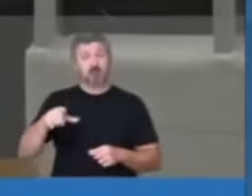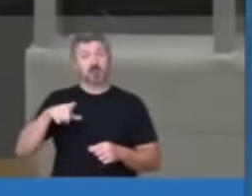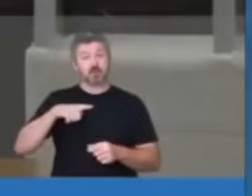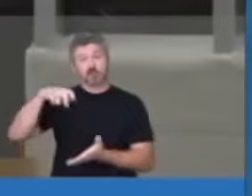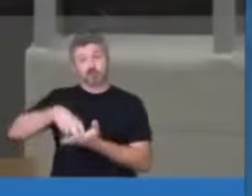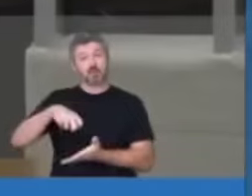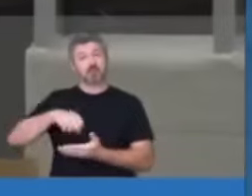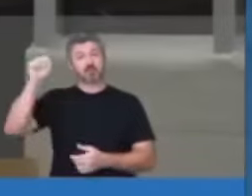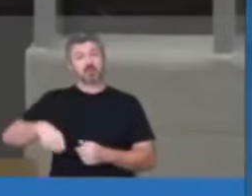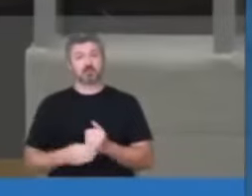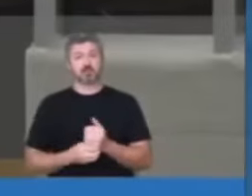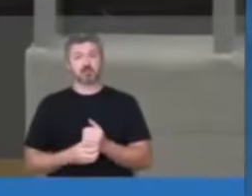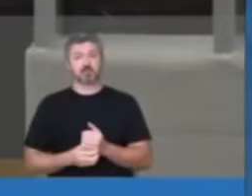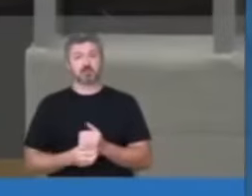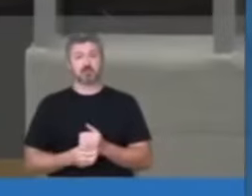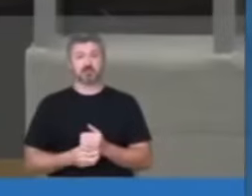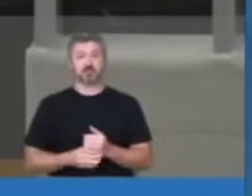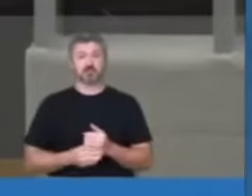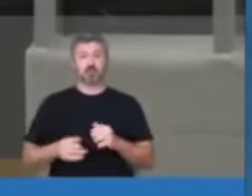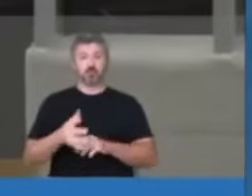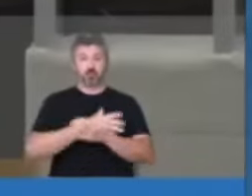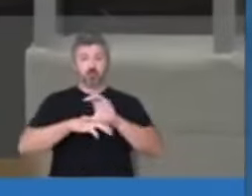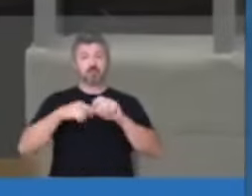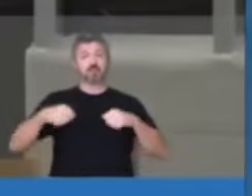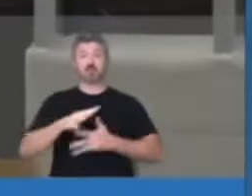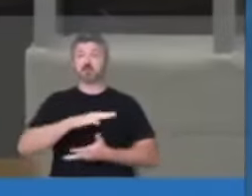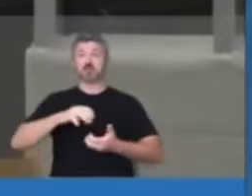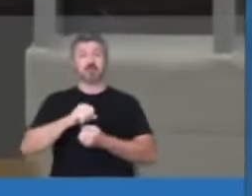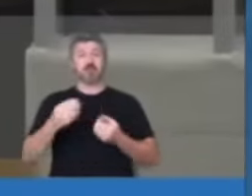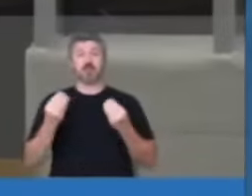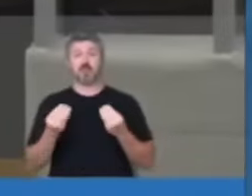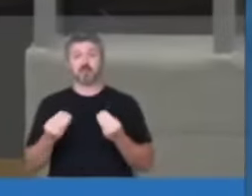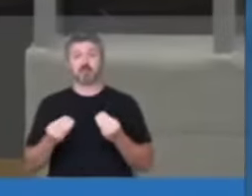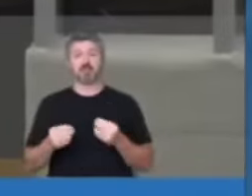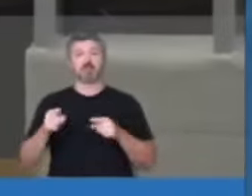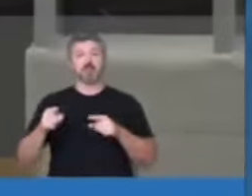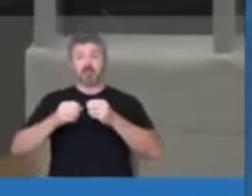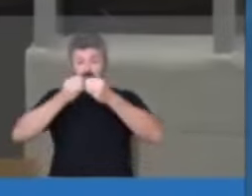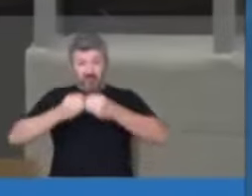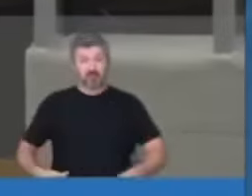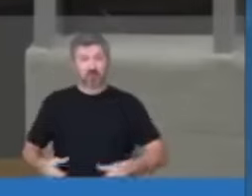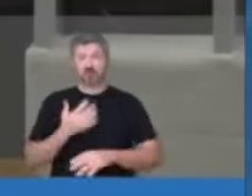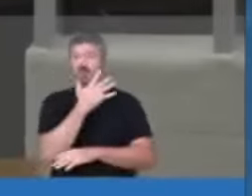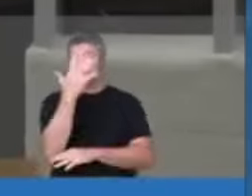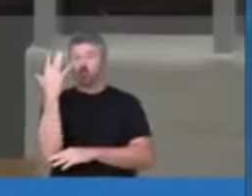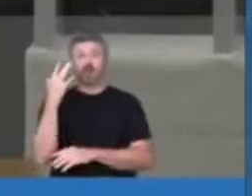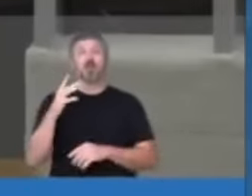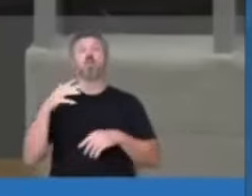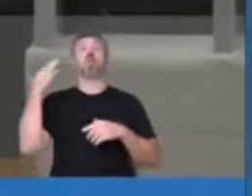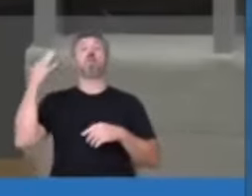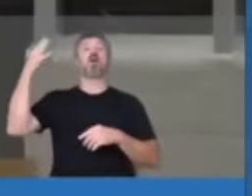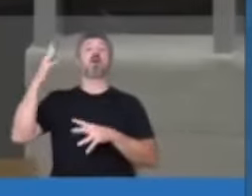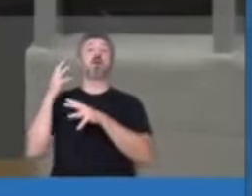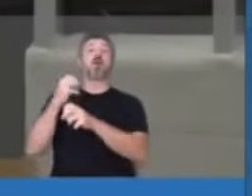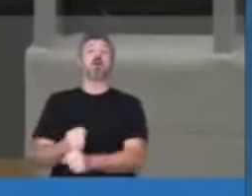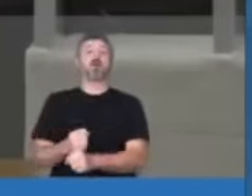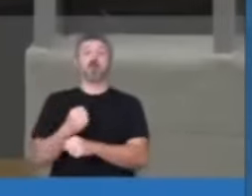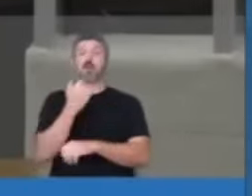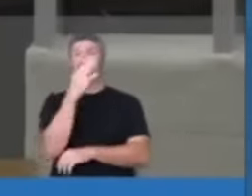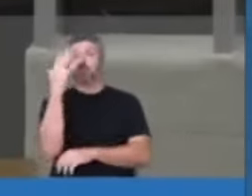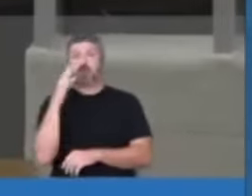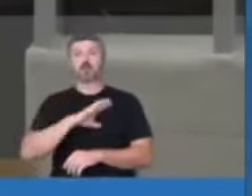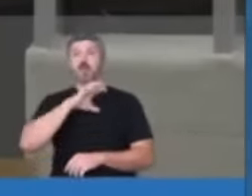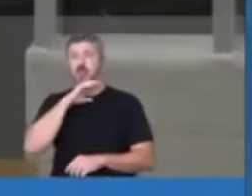responsabilizadas nós precisamos ter um ambiente sustentável isso destrói a natureza quando é que vai se recuperar a flora e a fauna